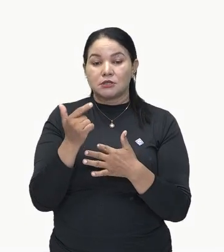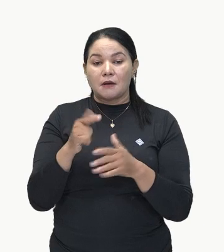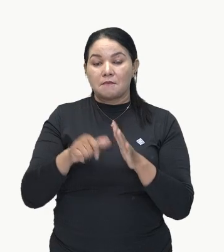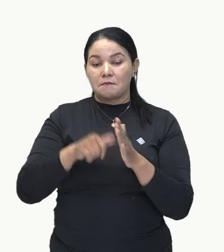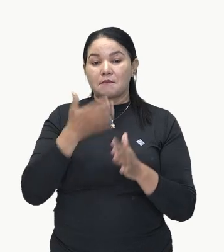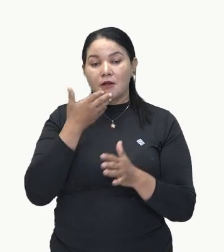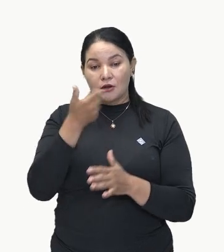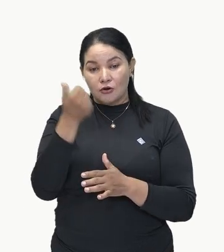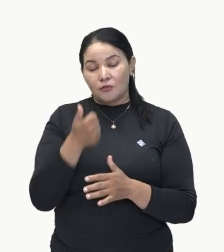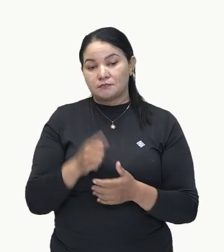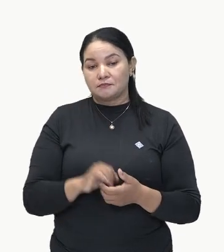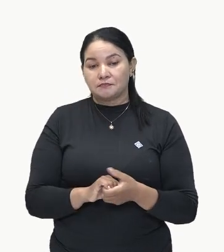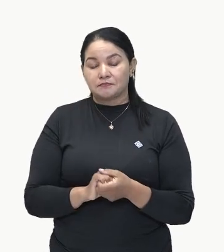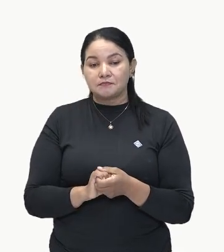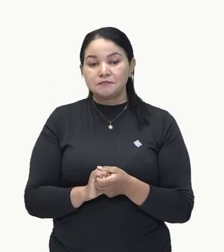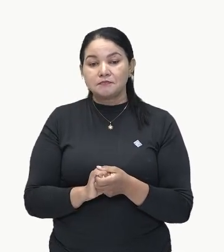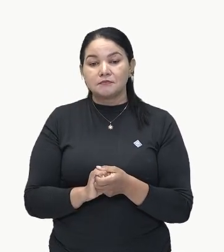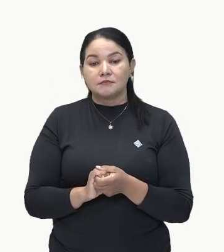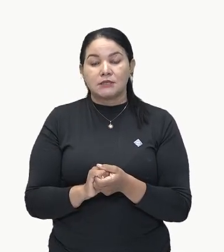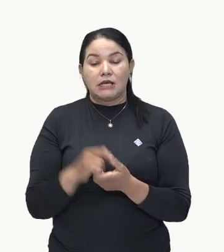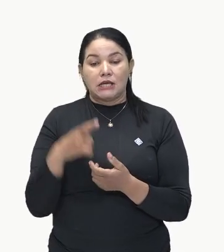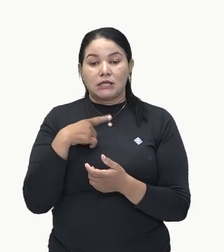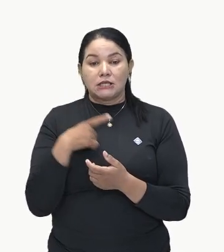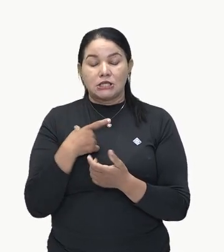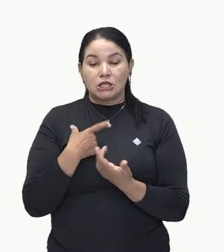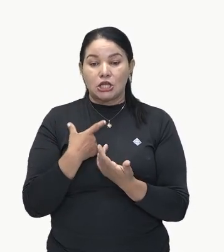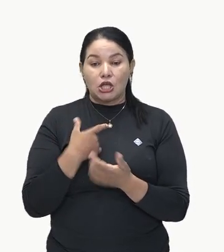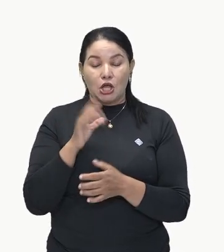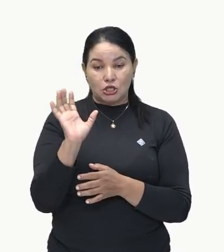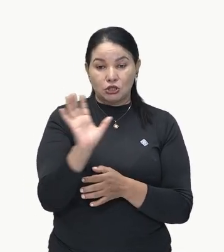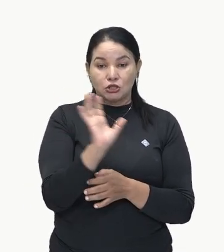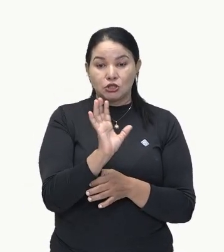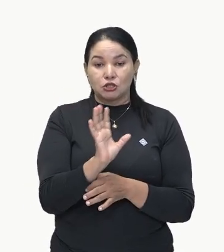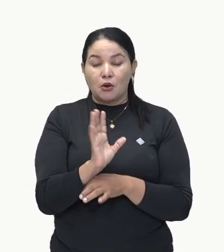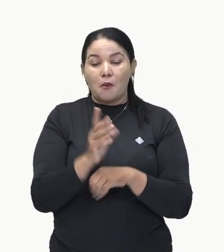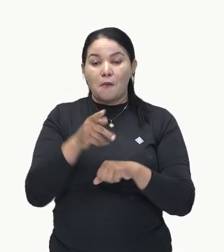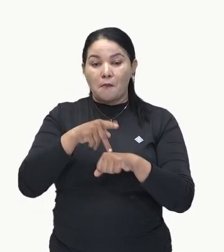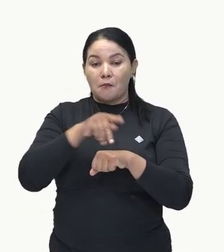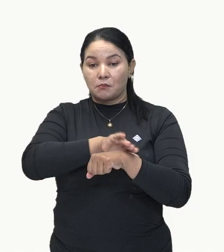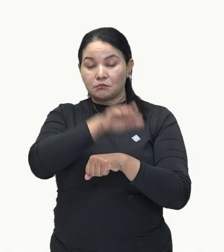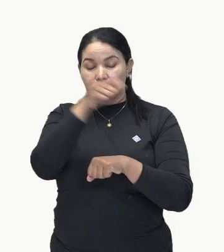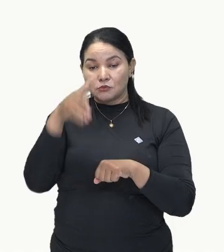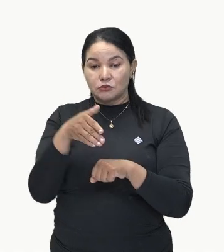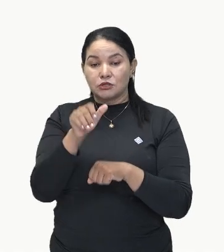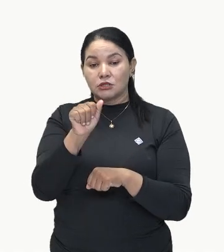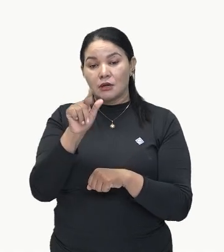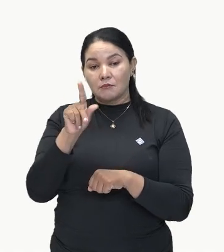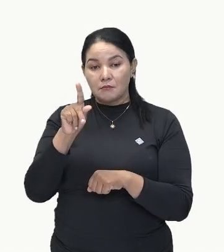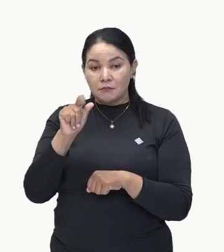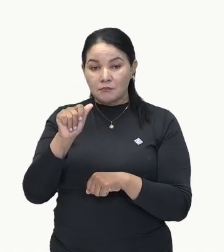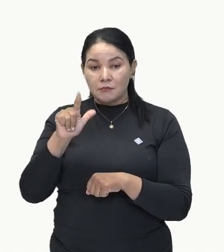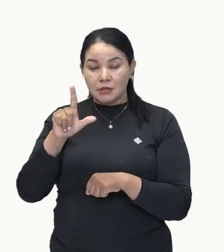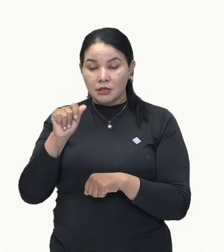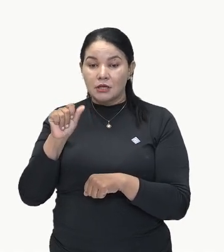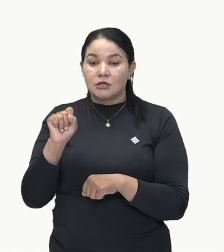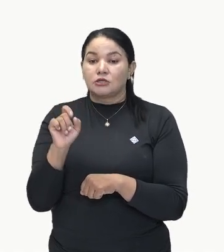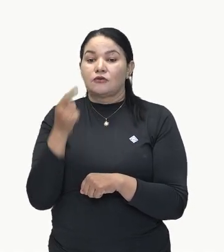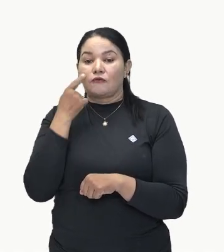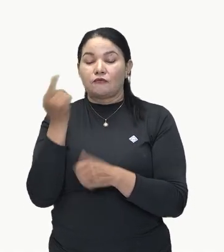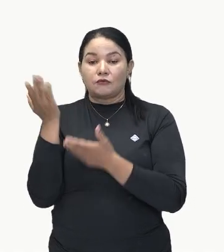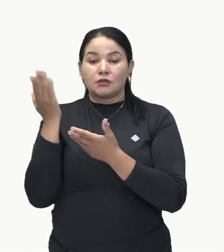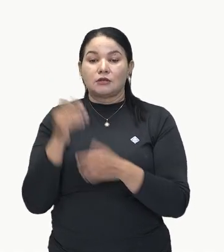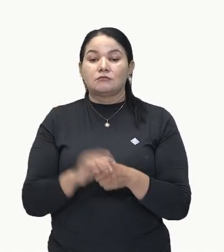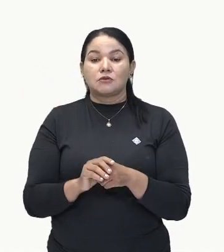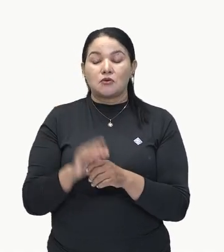melhor. Olha só, vamos ter a região dos Montes Apalaches, que pega essa região, e a região dos